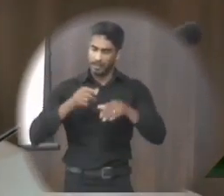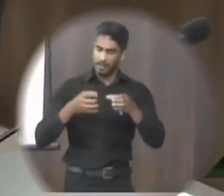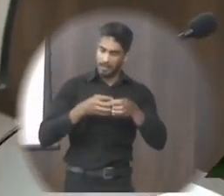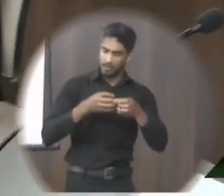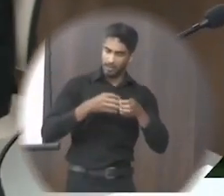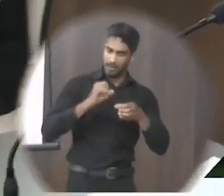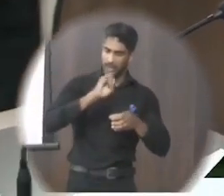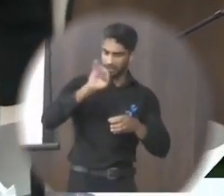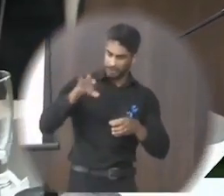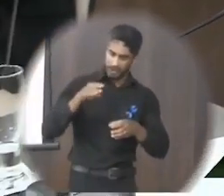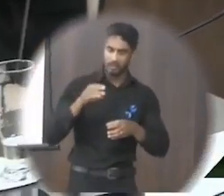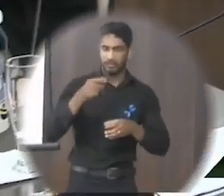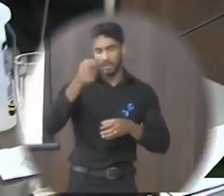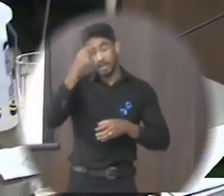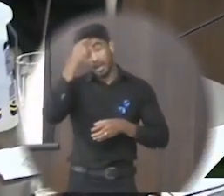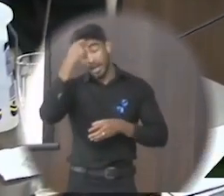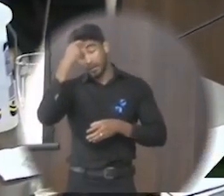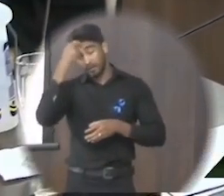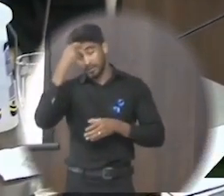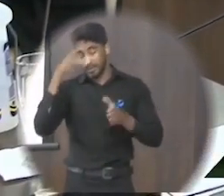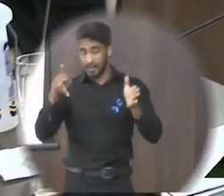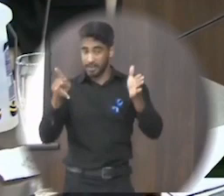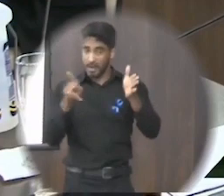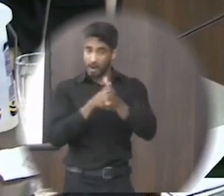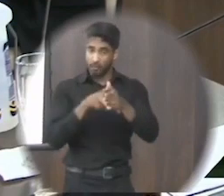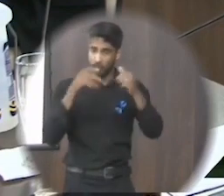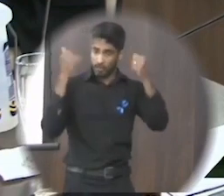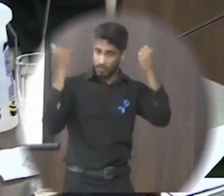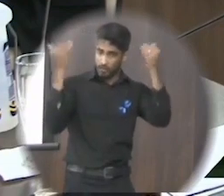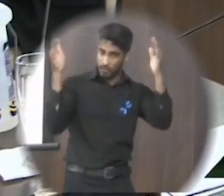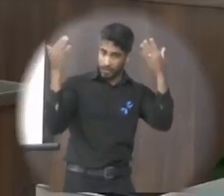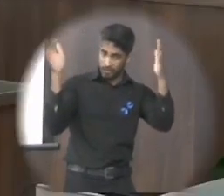Janaúba. Requer que dê ciência ao próprio homenageado.